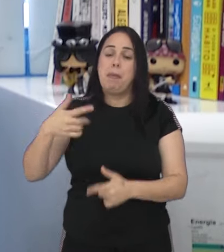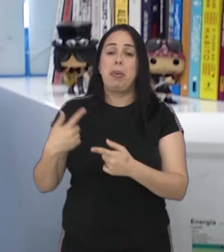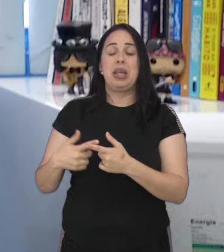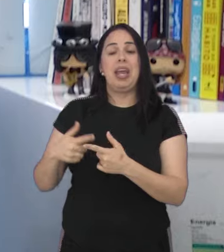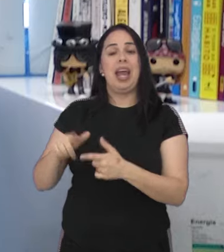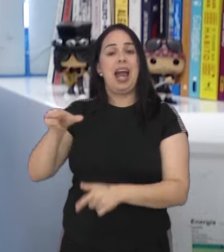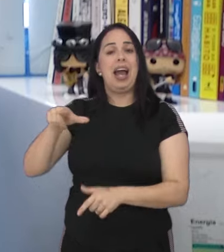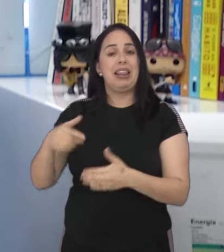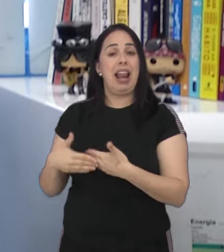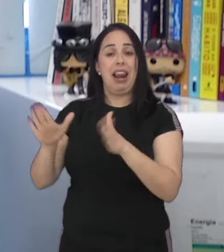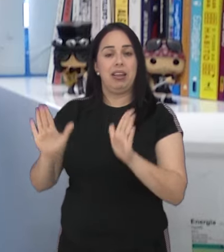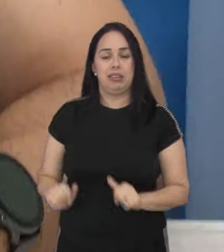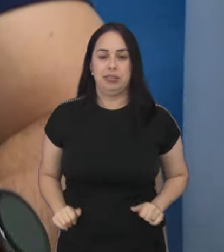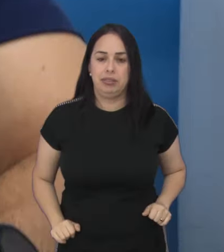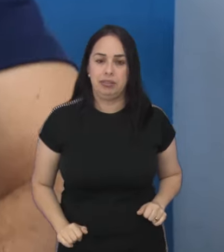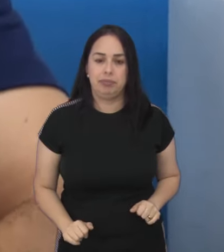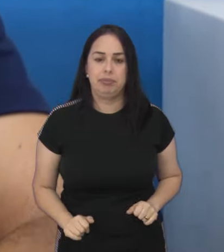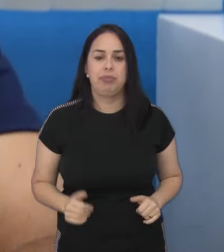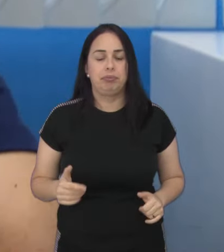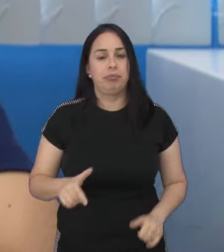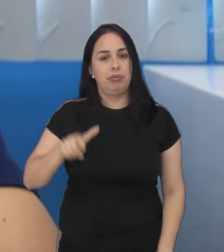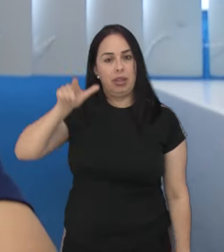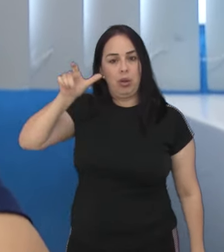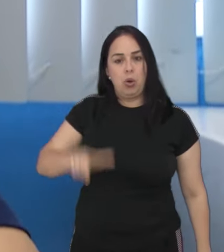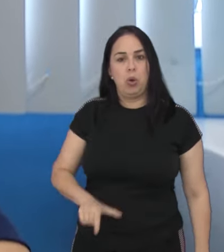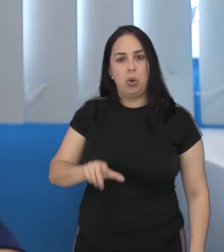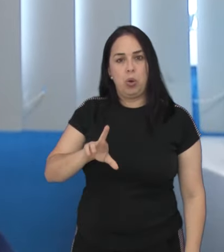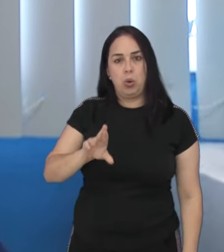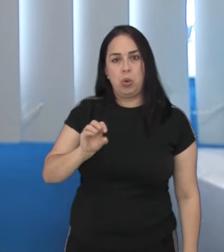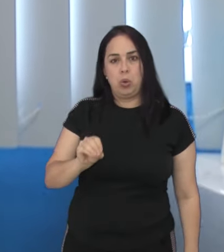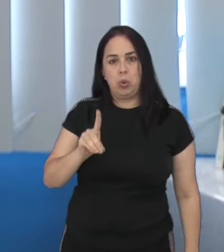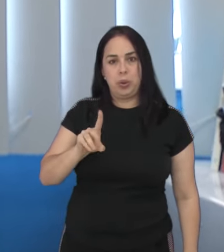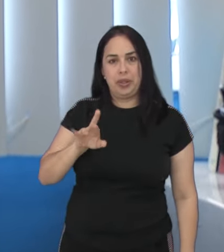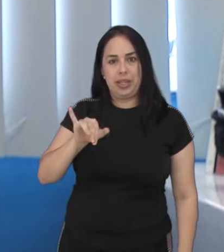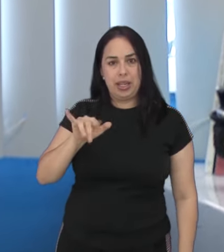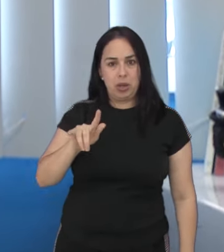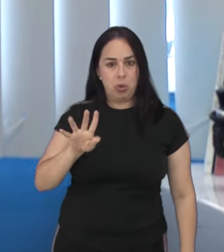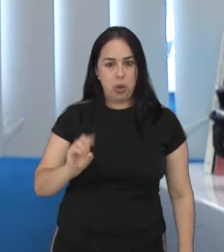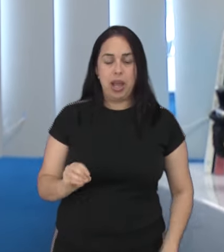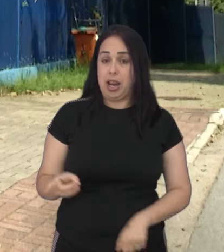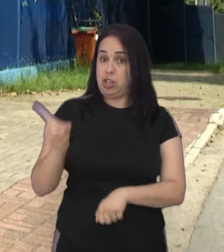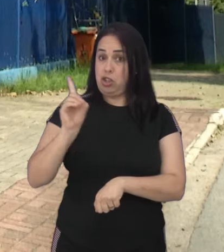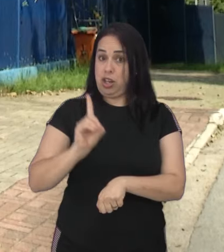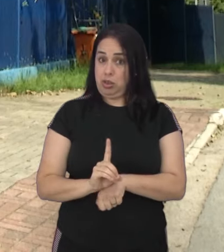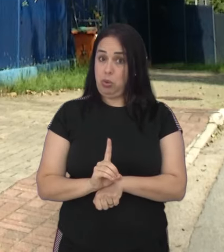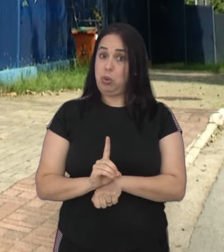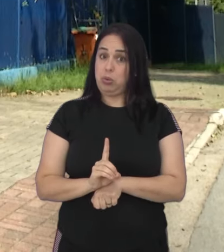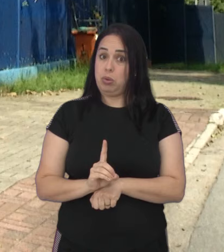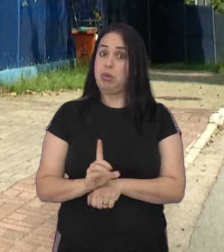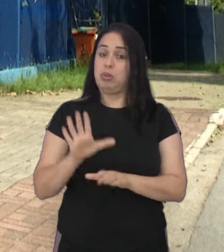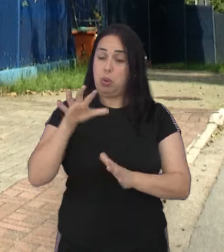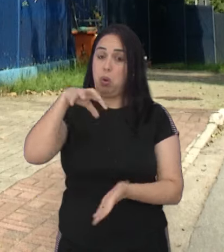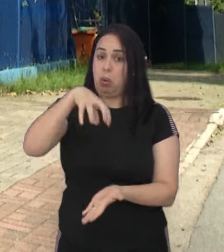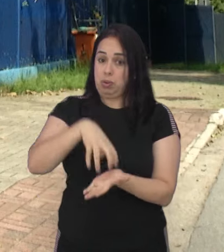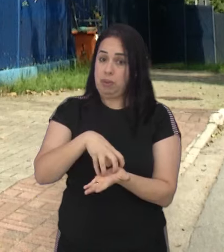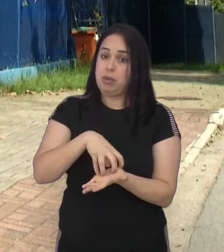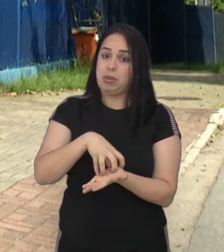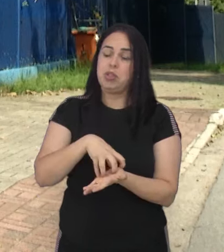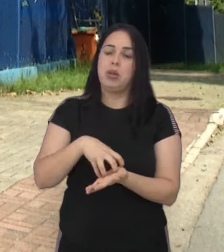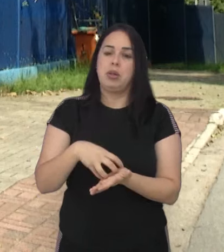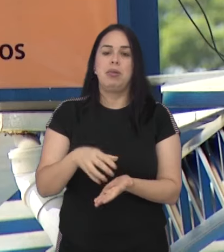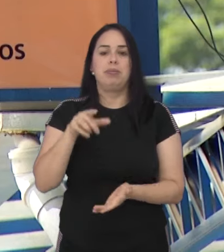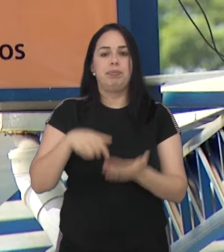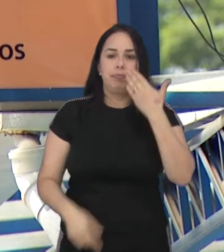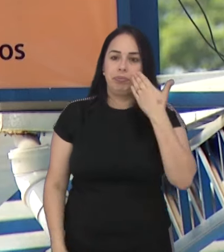em razão do funcionamento deles O Rodrigo é diretor do Departamento de fiscalização de posturas Municipais de São